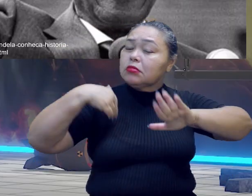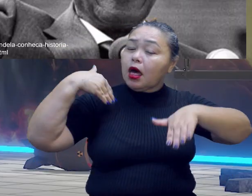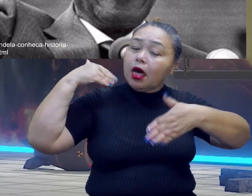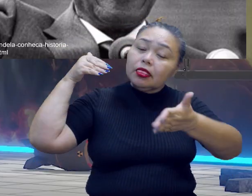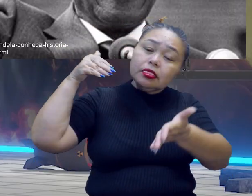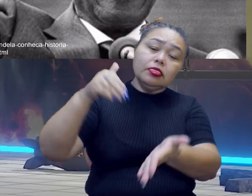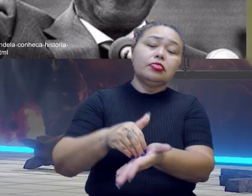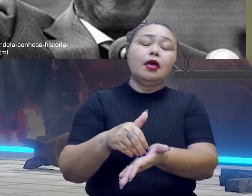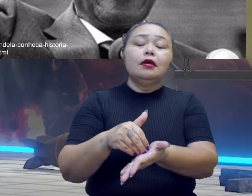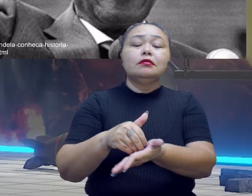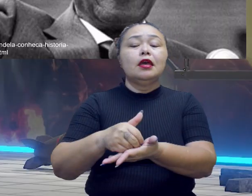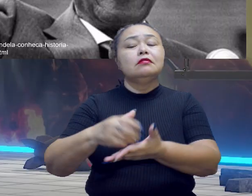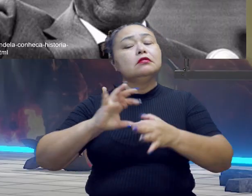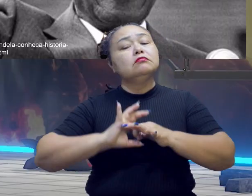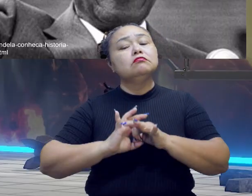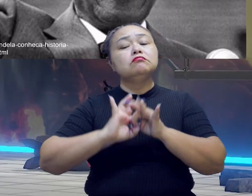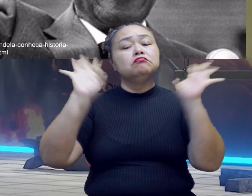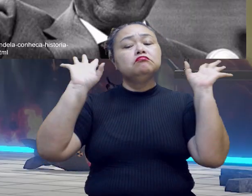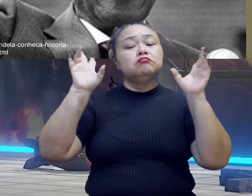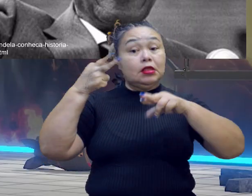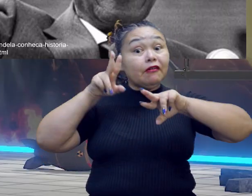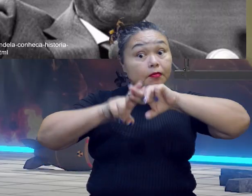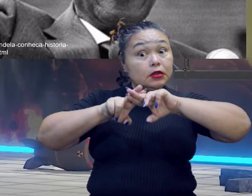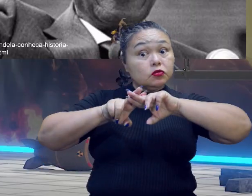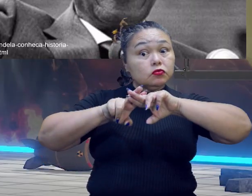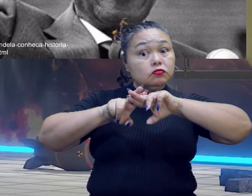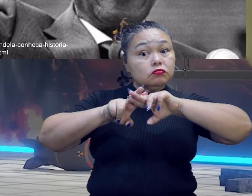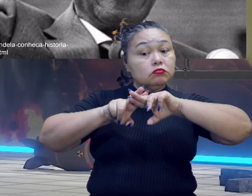até que, com sua liberdade,